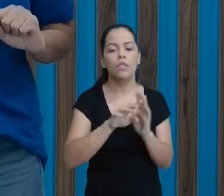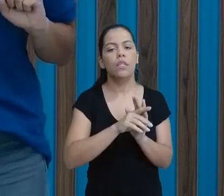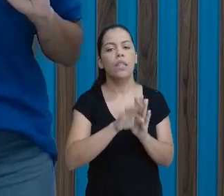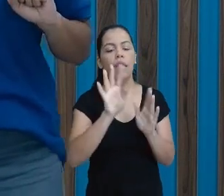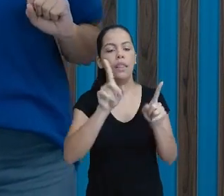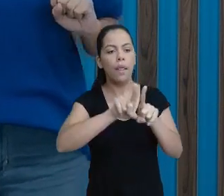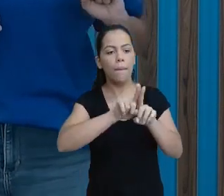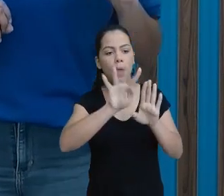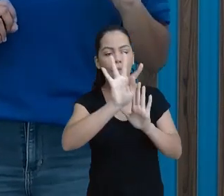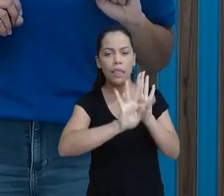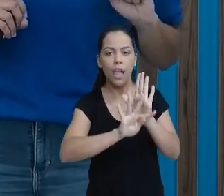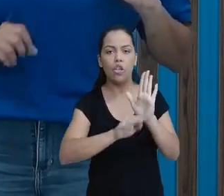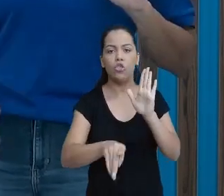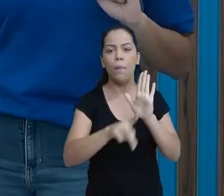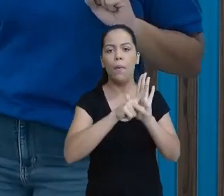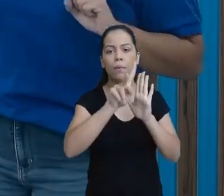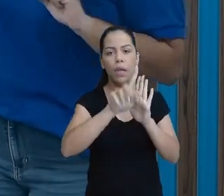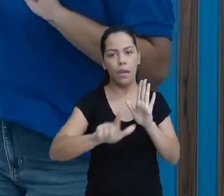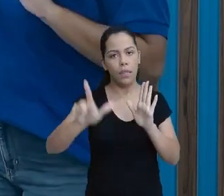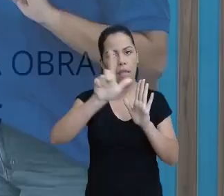um pouco mais específico, ok?